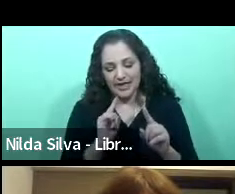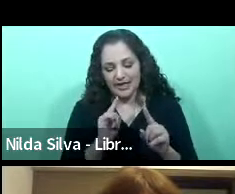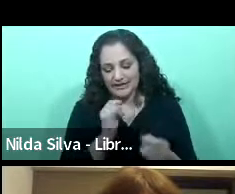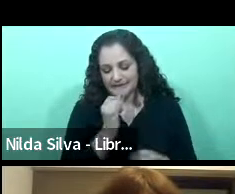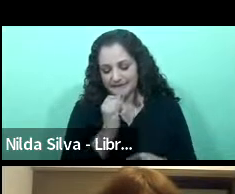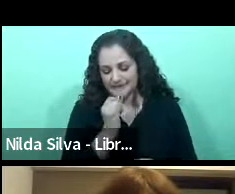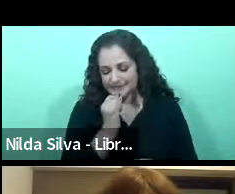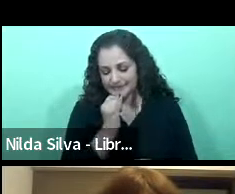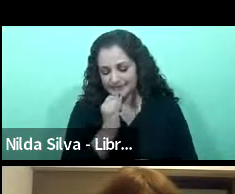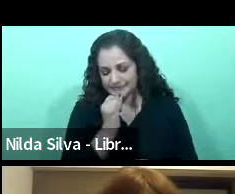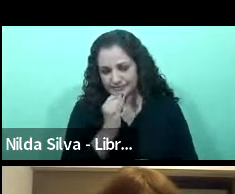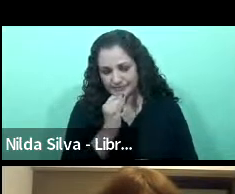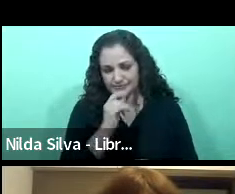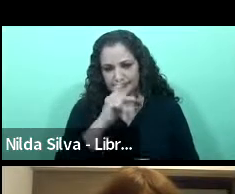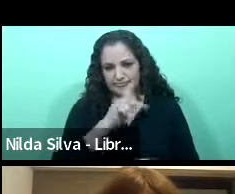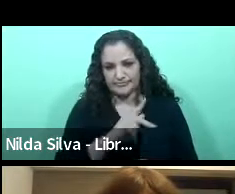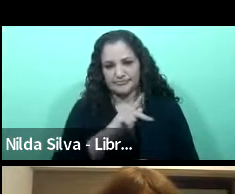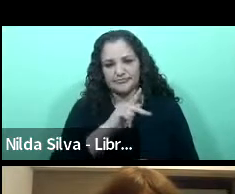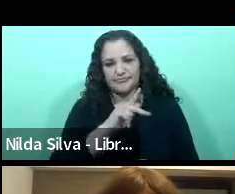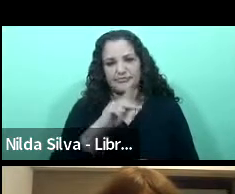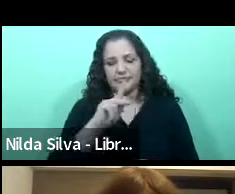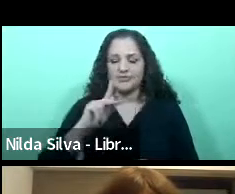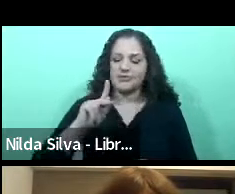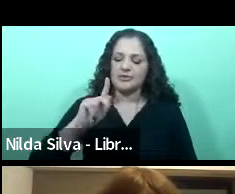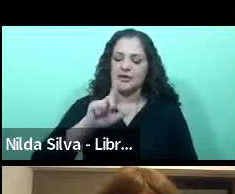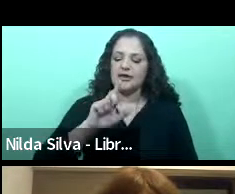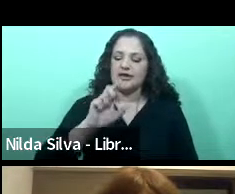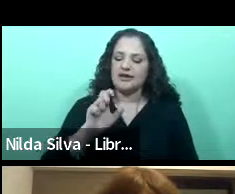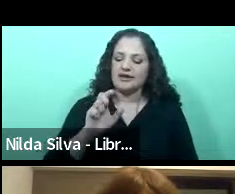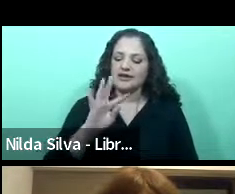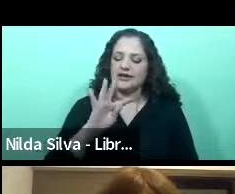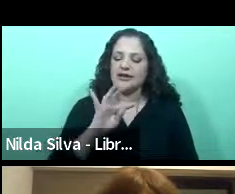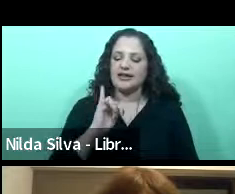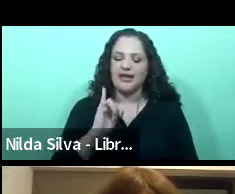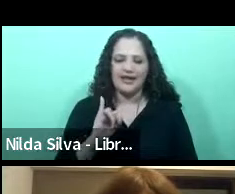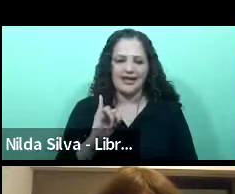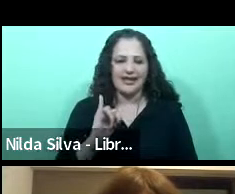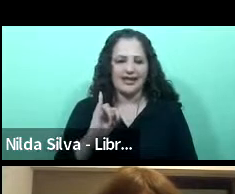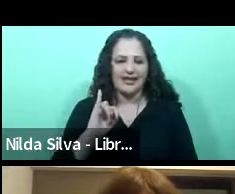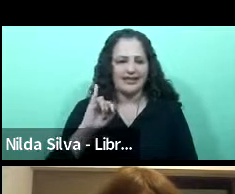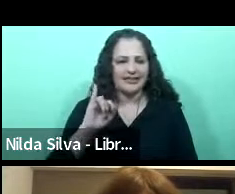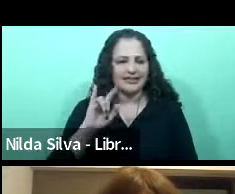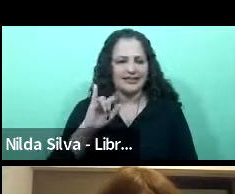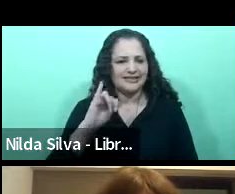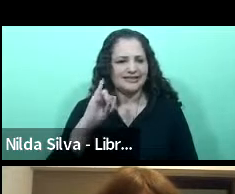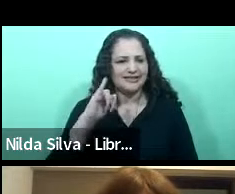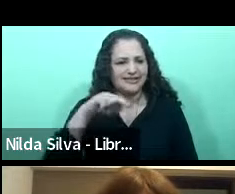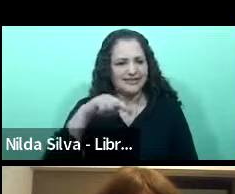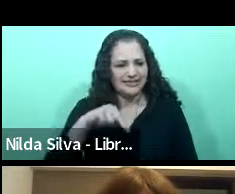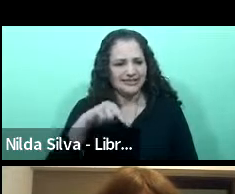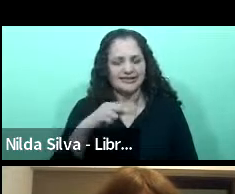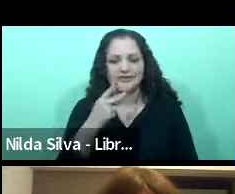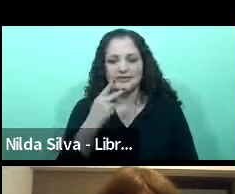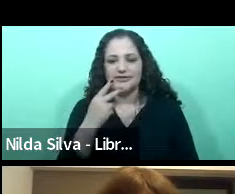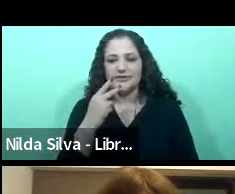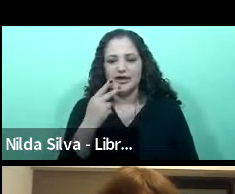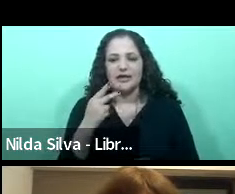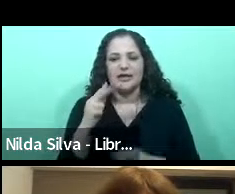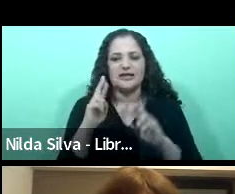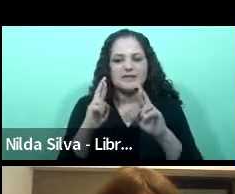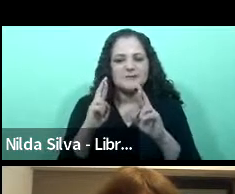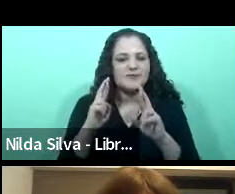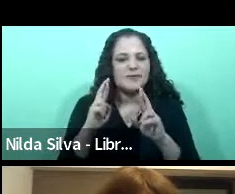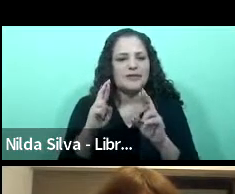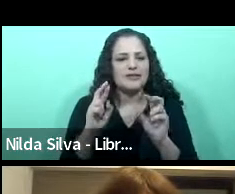no que a Catherine Walsh ela vai falar dessas pequenas esperanças. Por que eu digo isso? Porque,